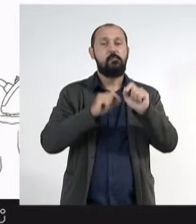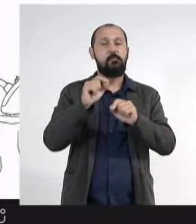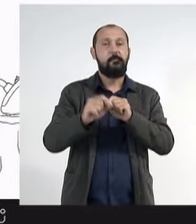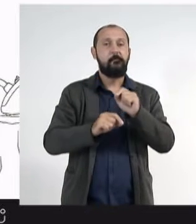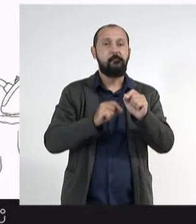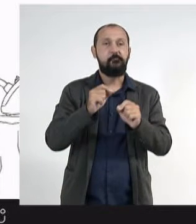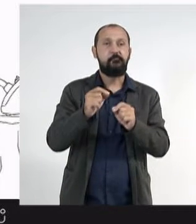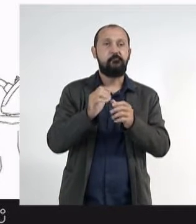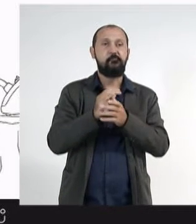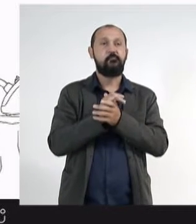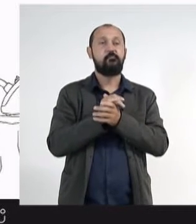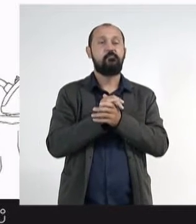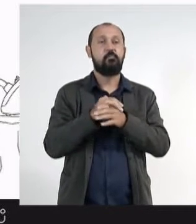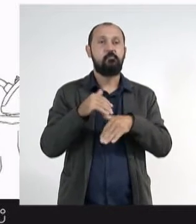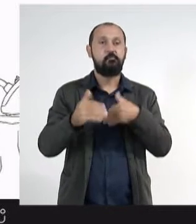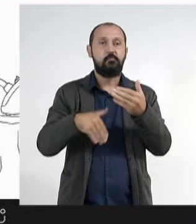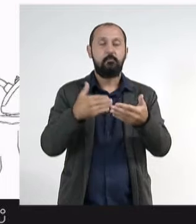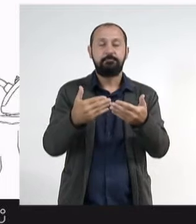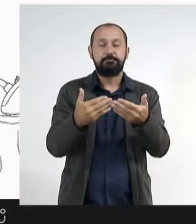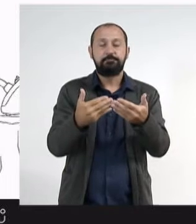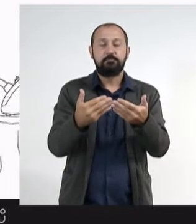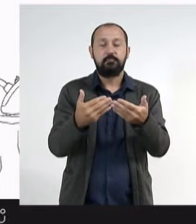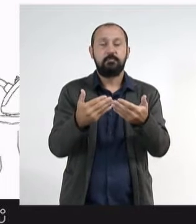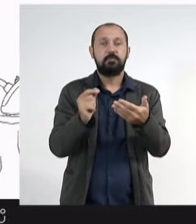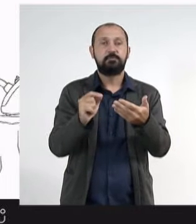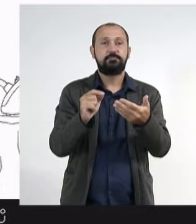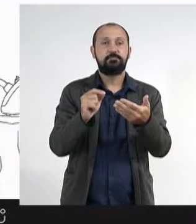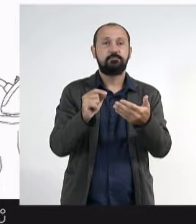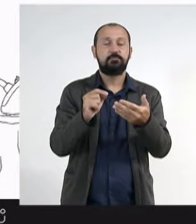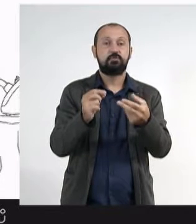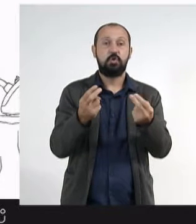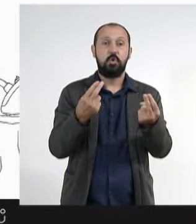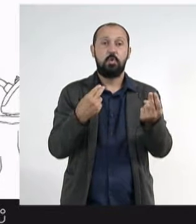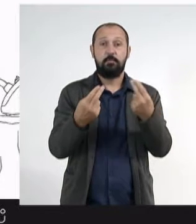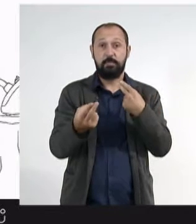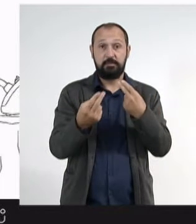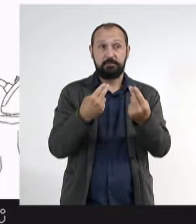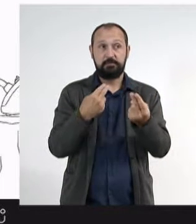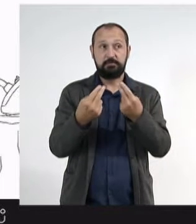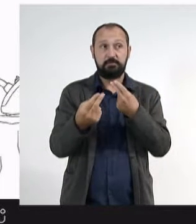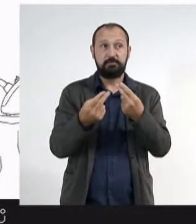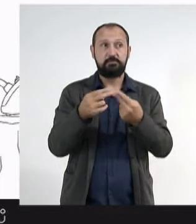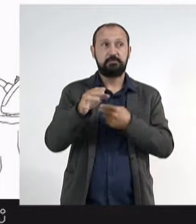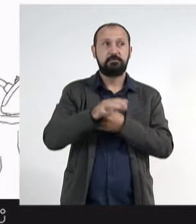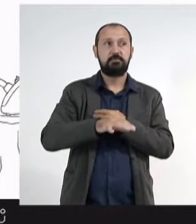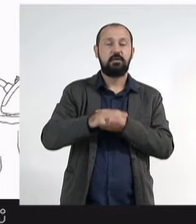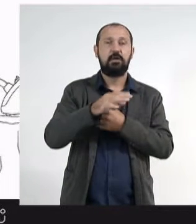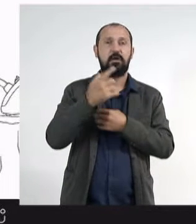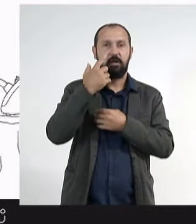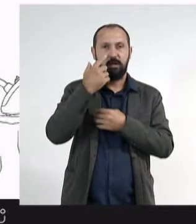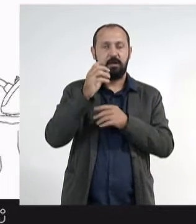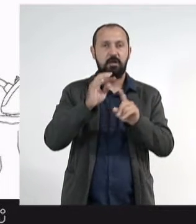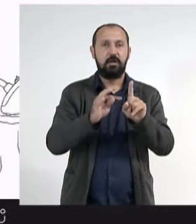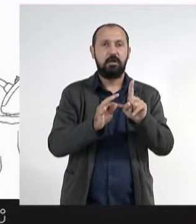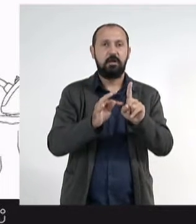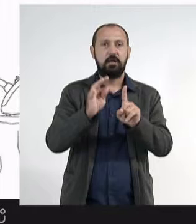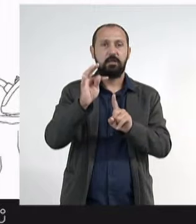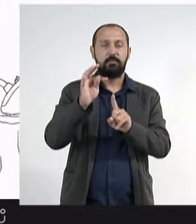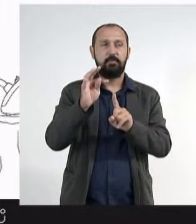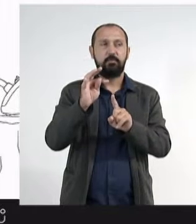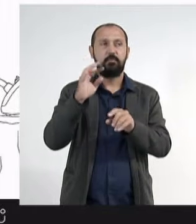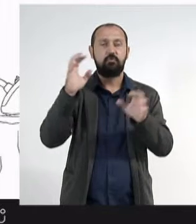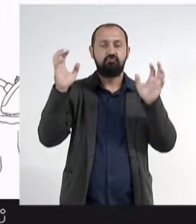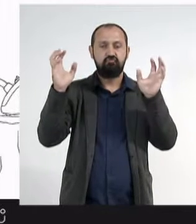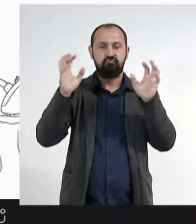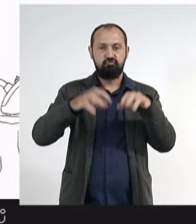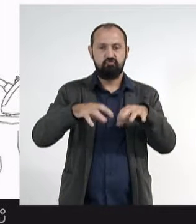que você tem um processo de urbanização com muito cimento, aumento de temperatura, e que